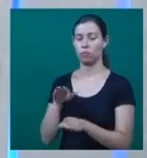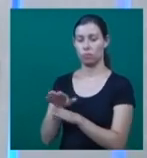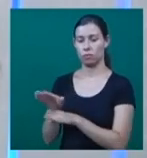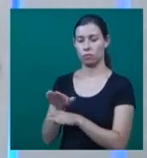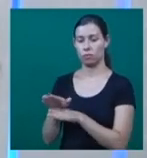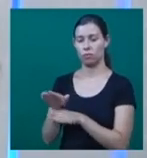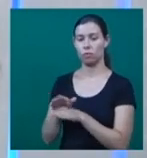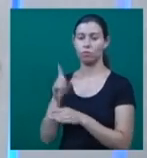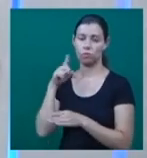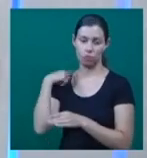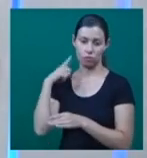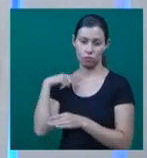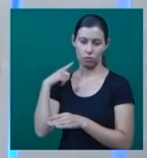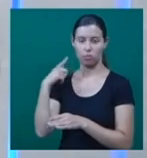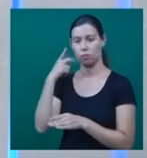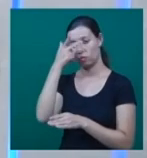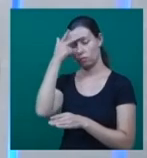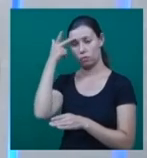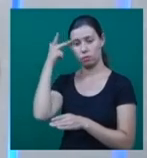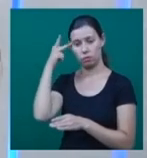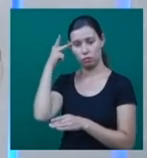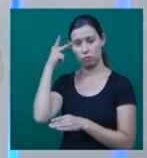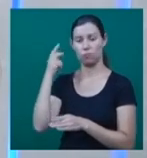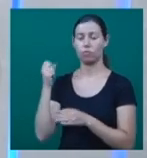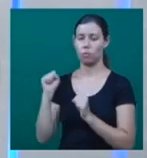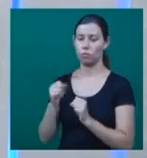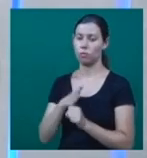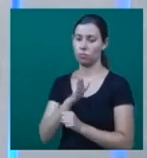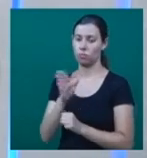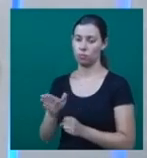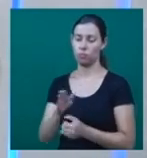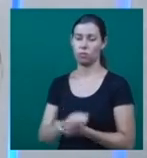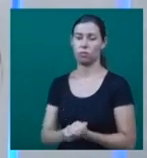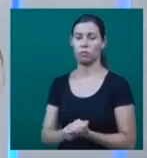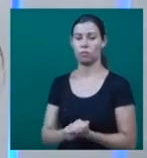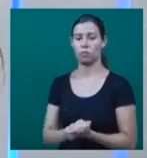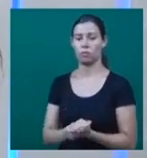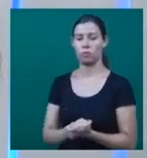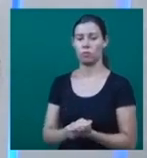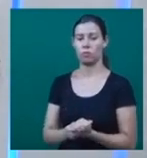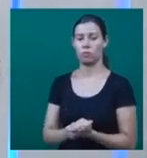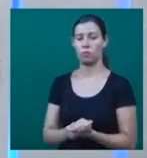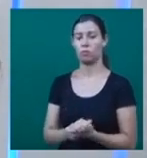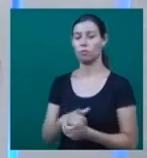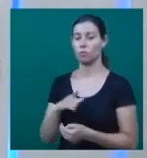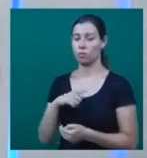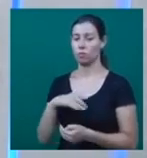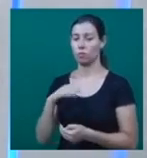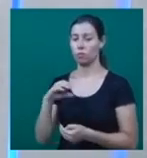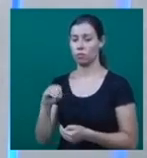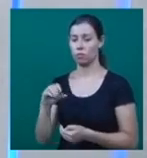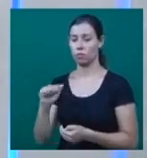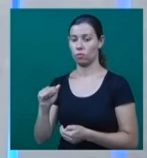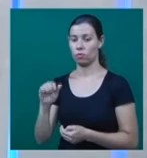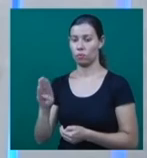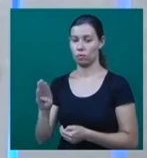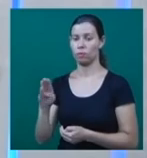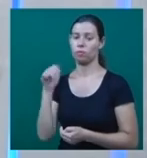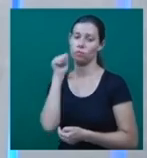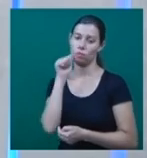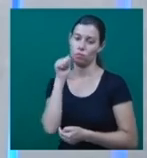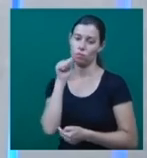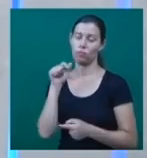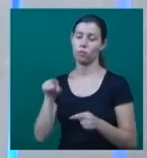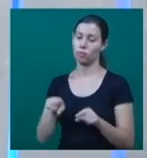comunidade, semanalmente, ele pode buscar. A gente também tem comissões, da OAB Mulher, da Comissão do Direito do Trabalho,